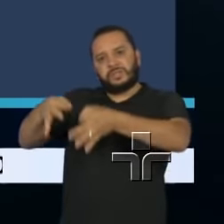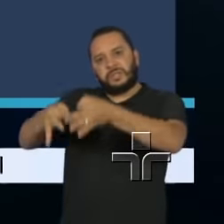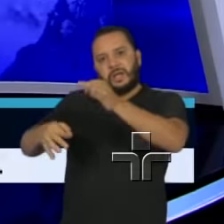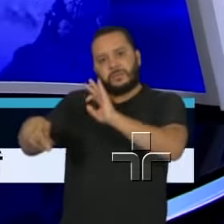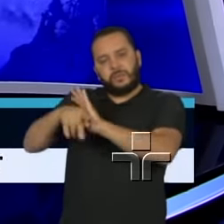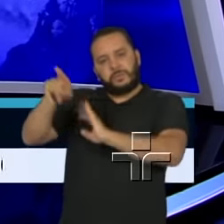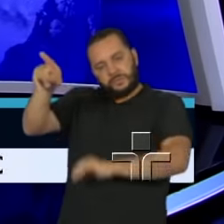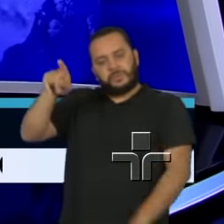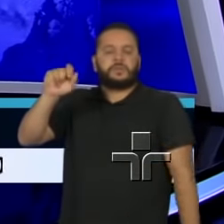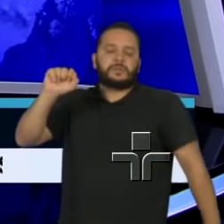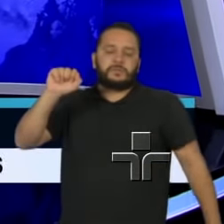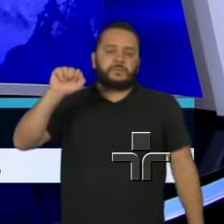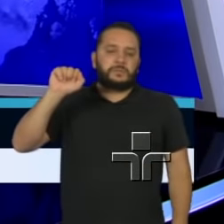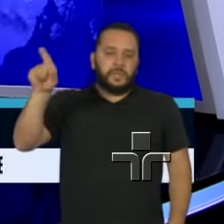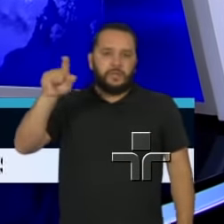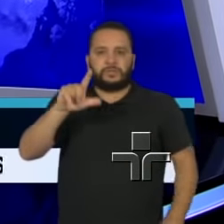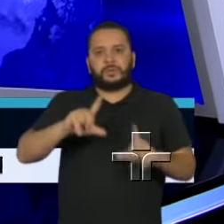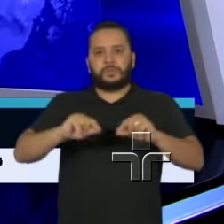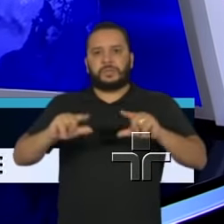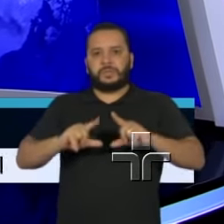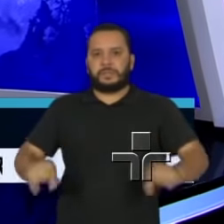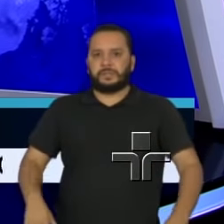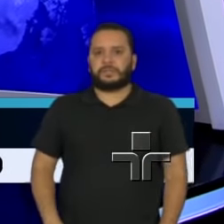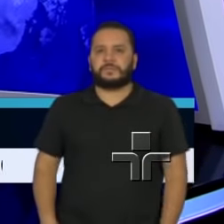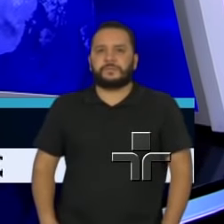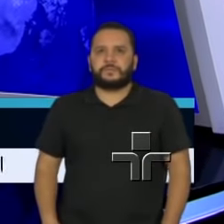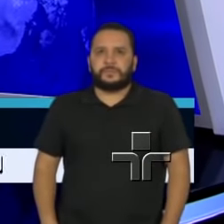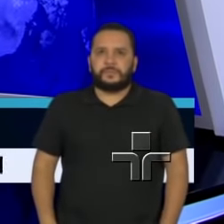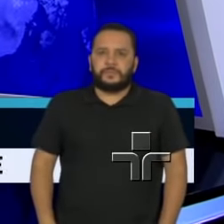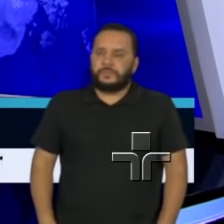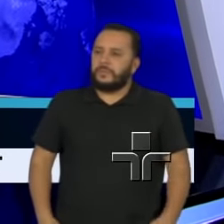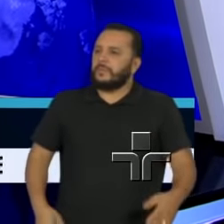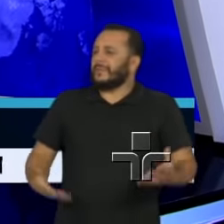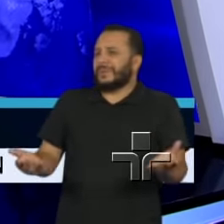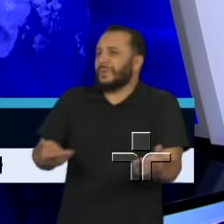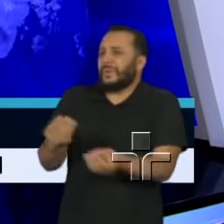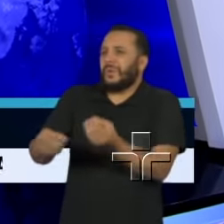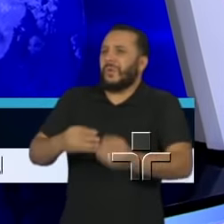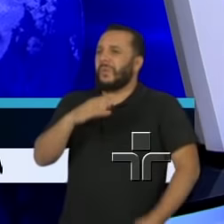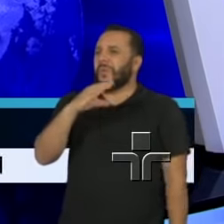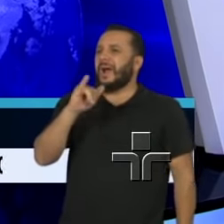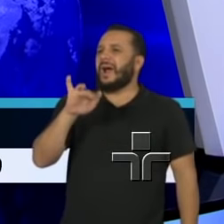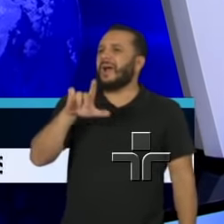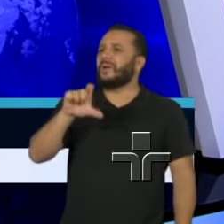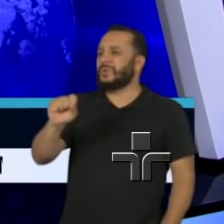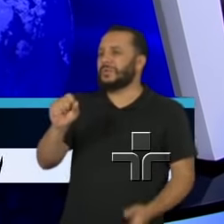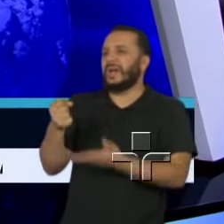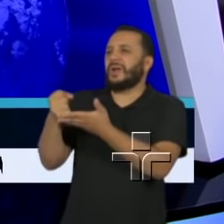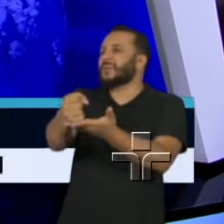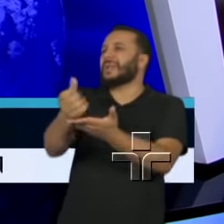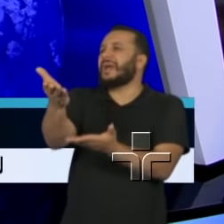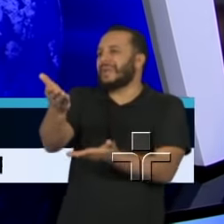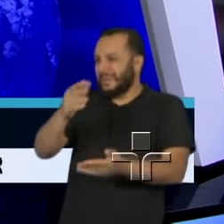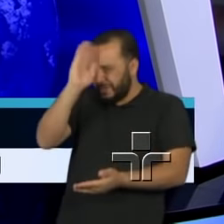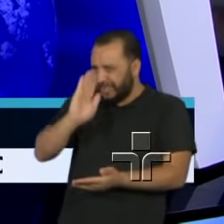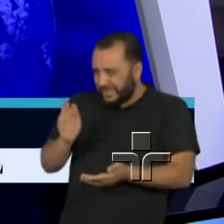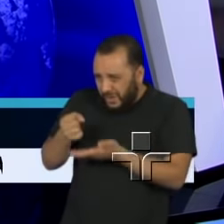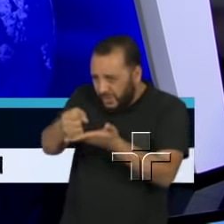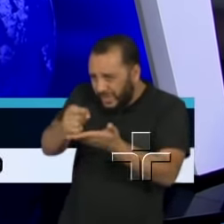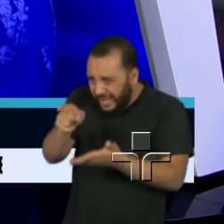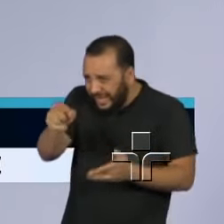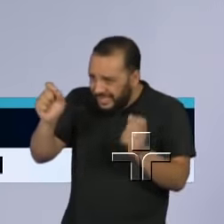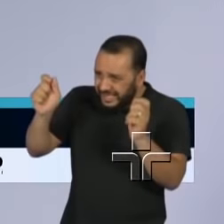japonês. Fausto, que tipo de ajuda esse executivo Ghosn esperava do Brasil? O Brasil deveria ter